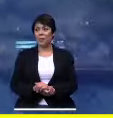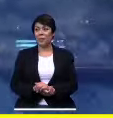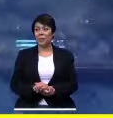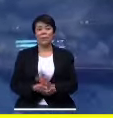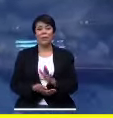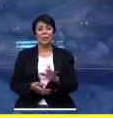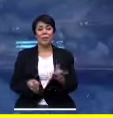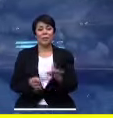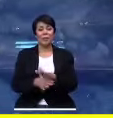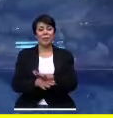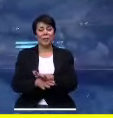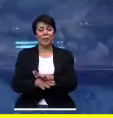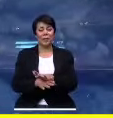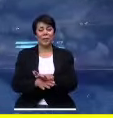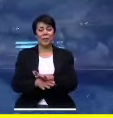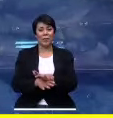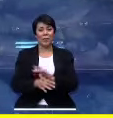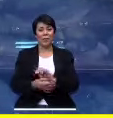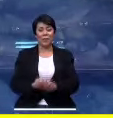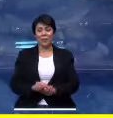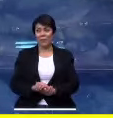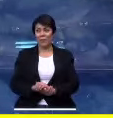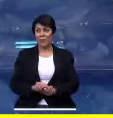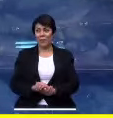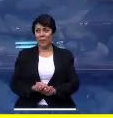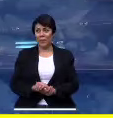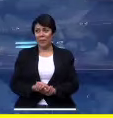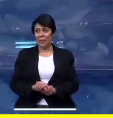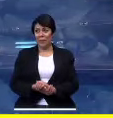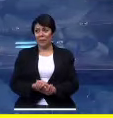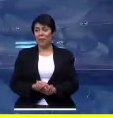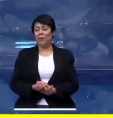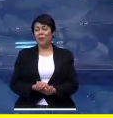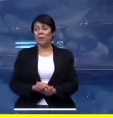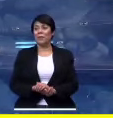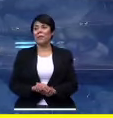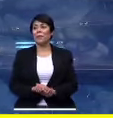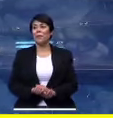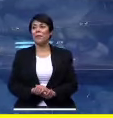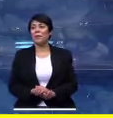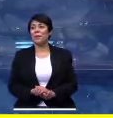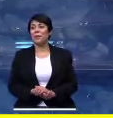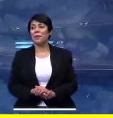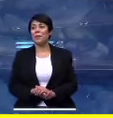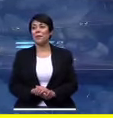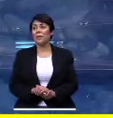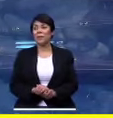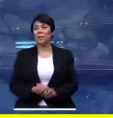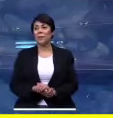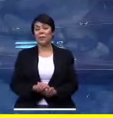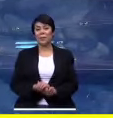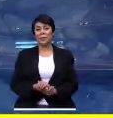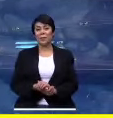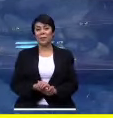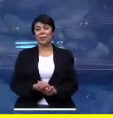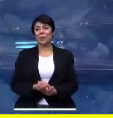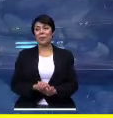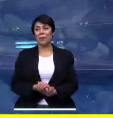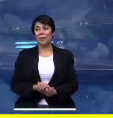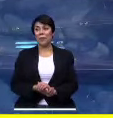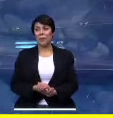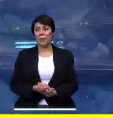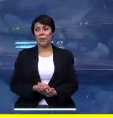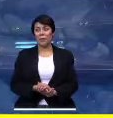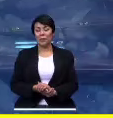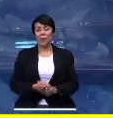Globo carregado, embaralhando 80 bolas numeradas de 01 a 80. Pode chamar que a sorte vem, vem sorte, vem